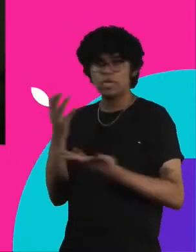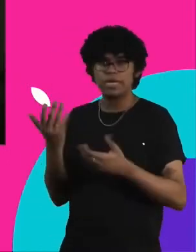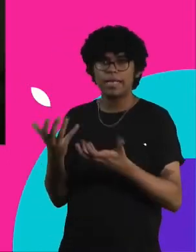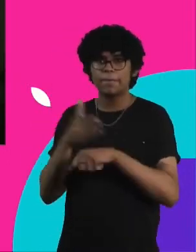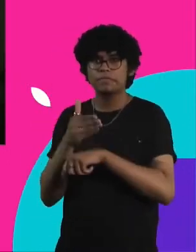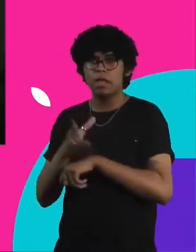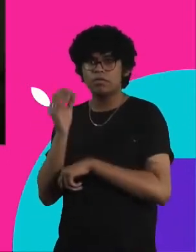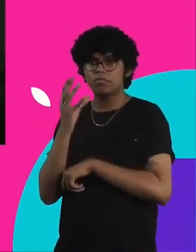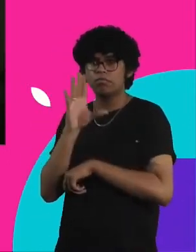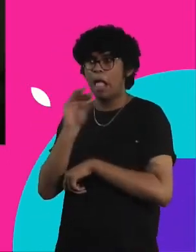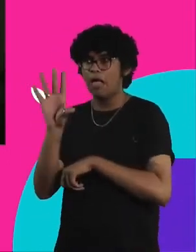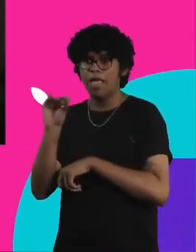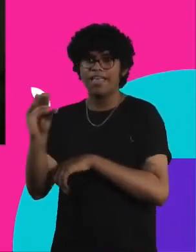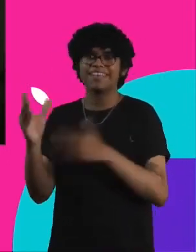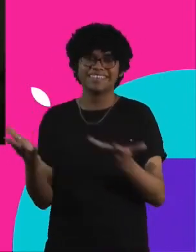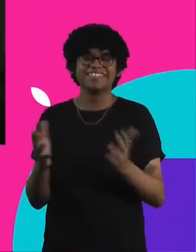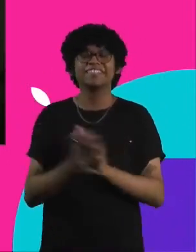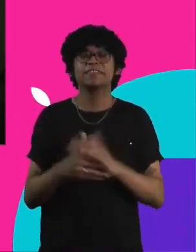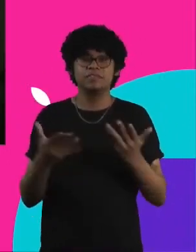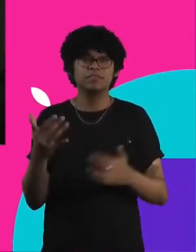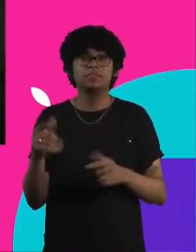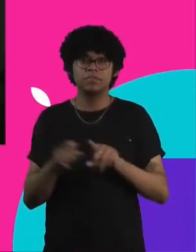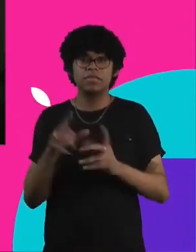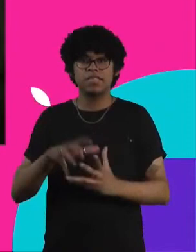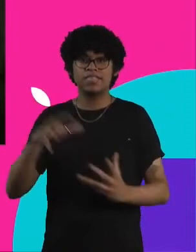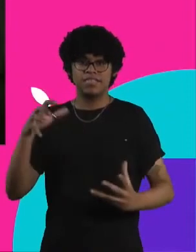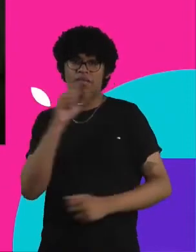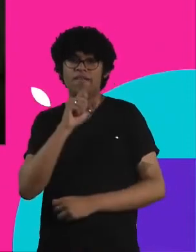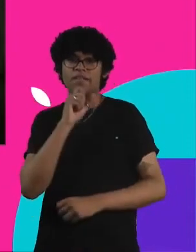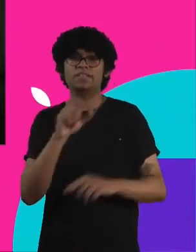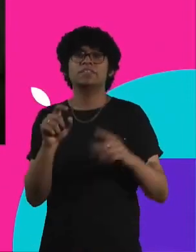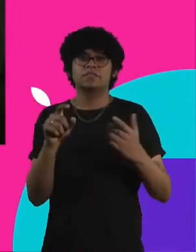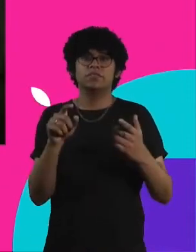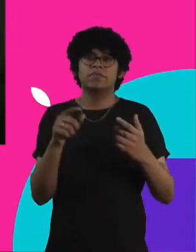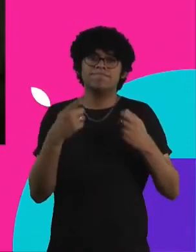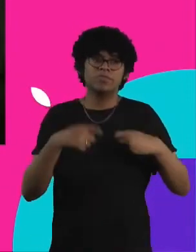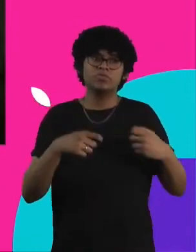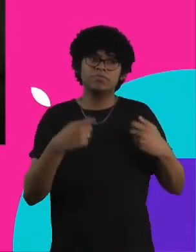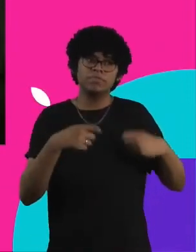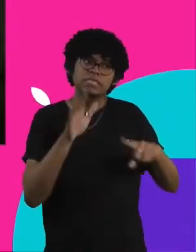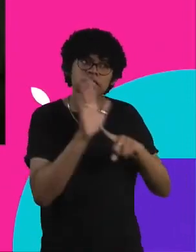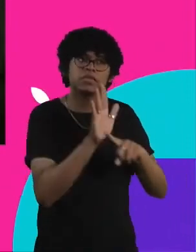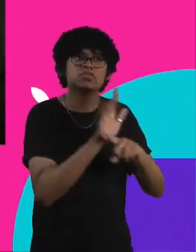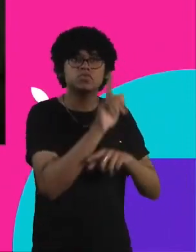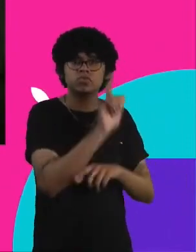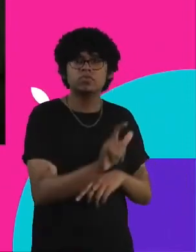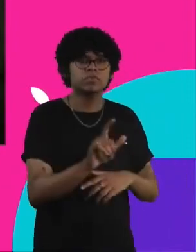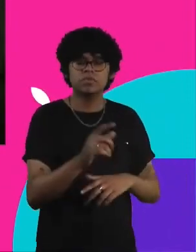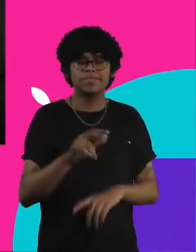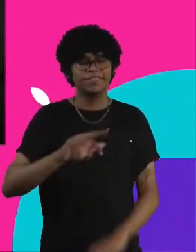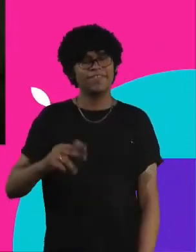os idosos, com as pessoas que precisam de alguma ajuda e de algum cuidado. E isso não é valorizado. Você